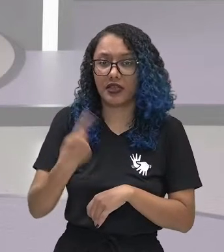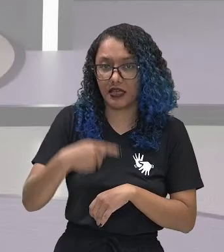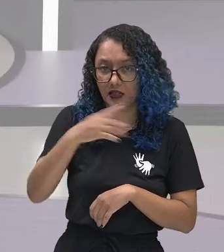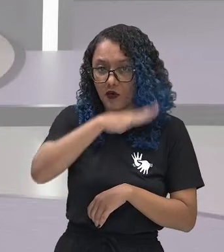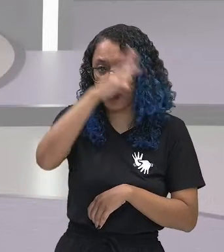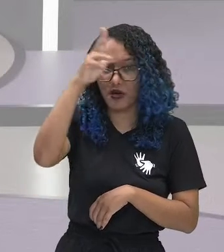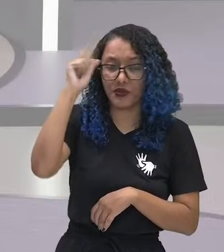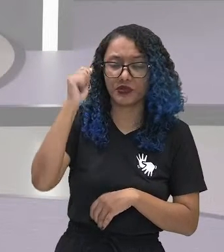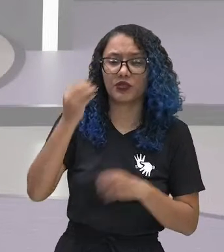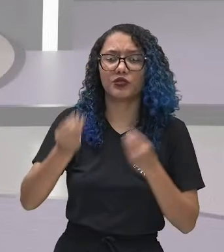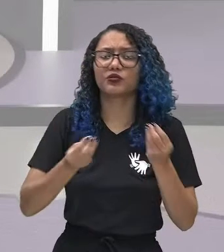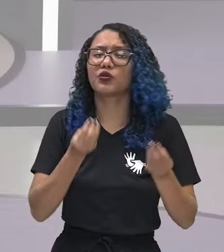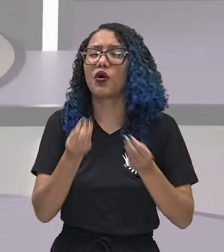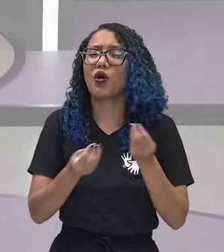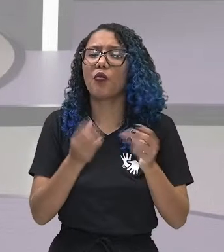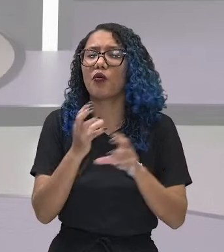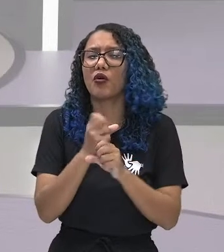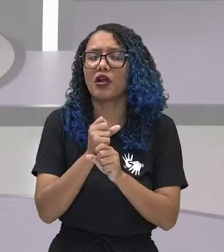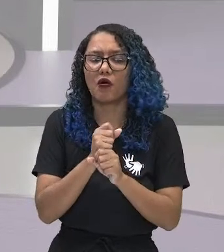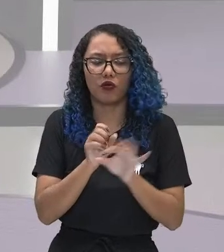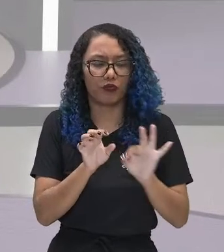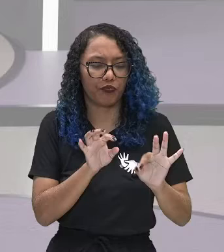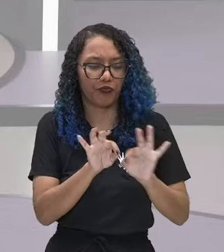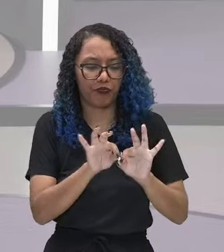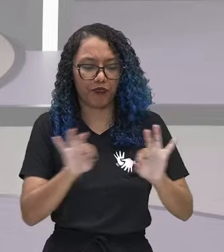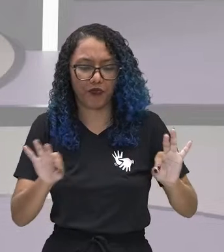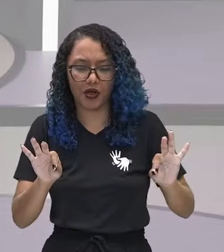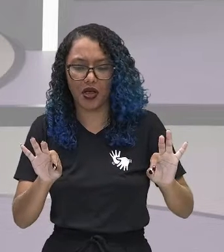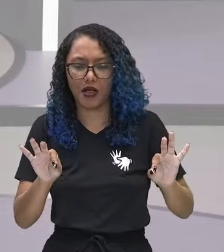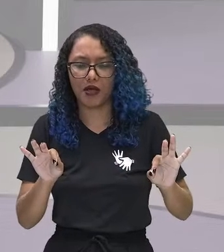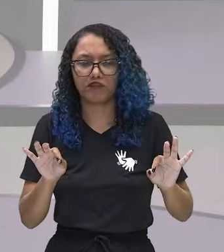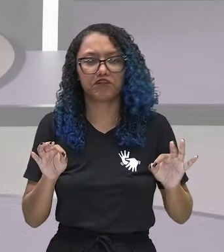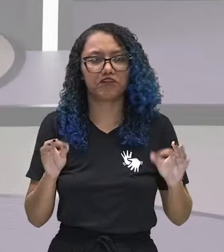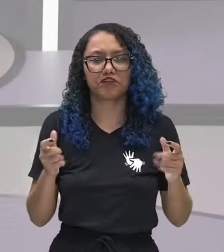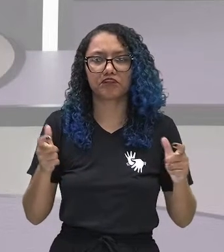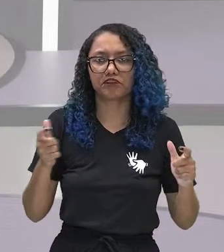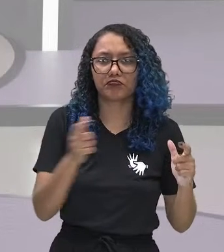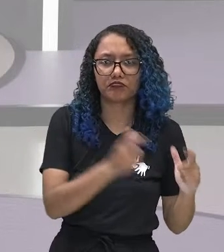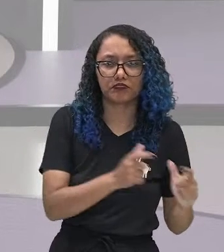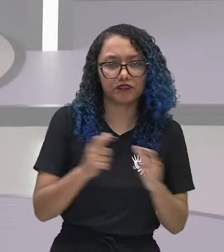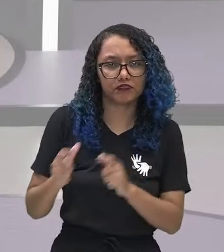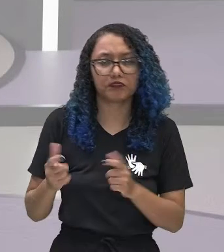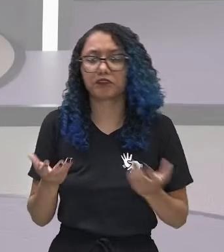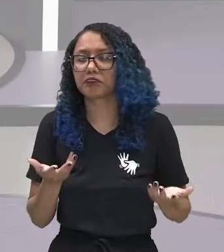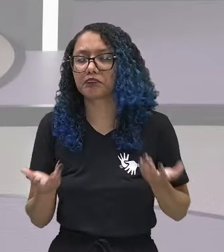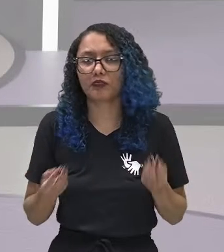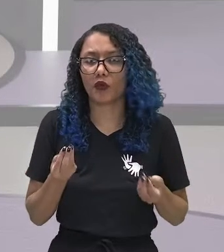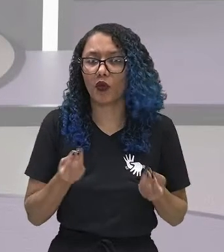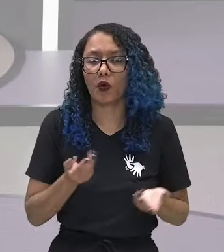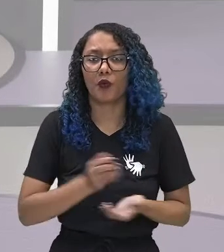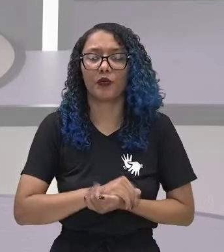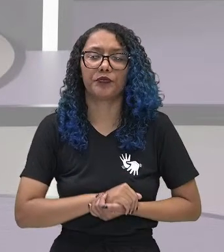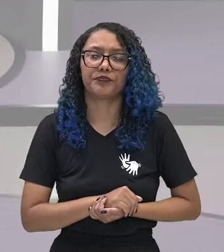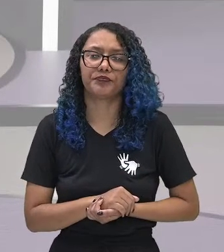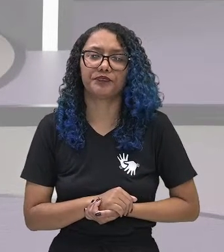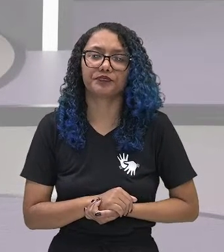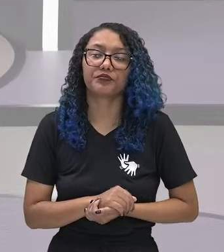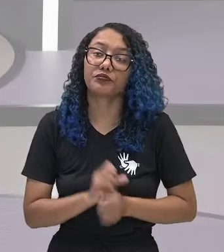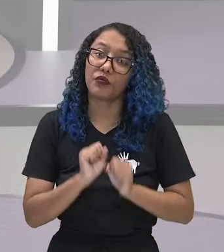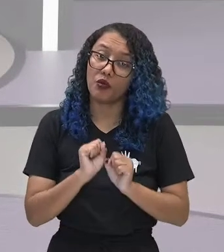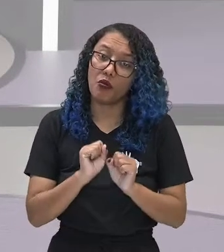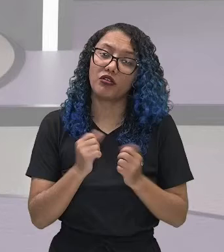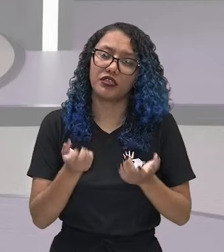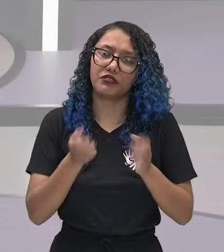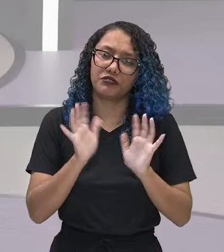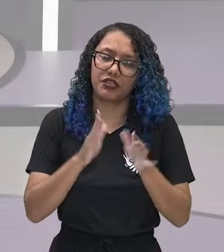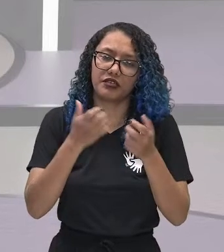a distância entre essas duas cidades? Aí depende. Como eu falei agora há pouco, a gente pode ter um mapa cartográfico